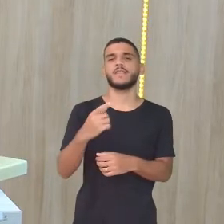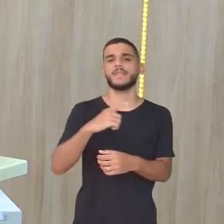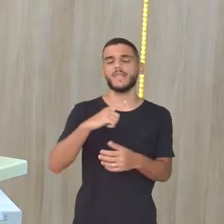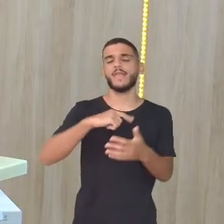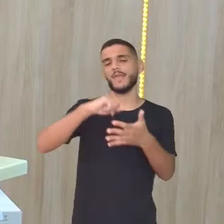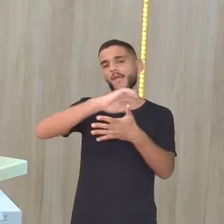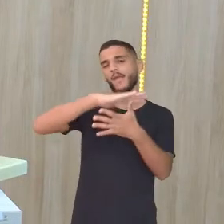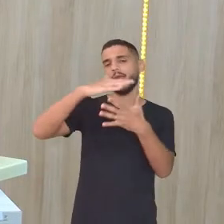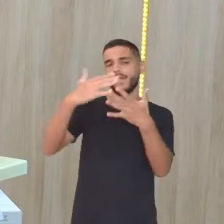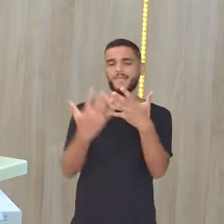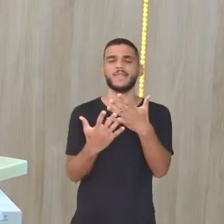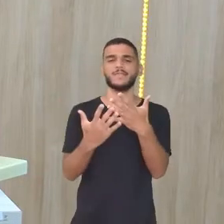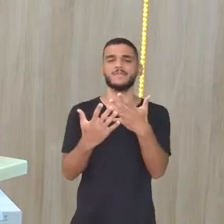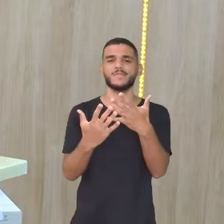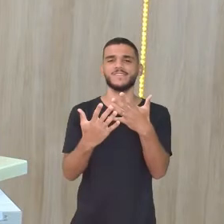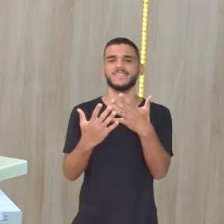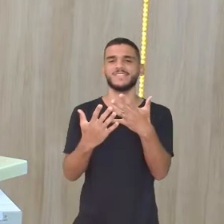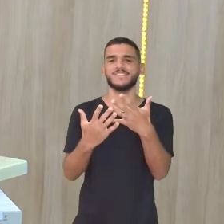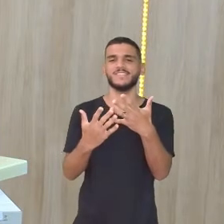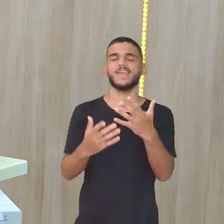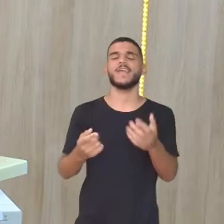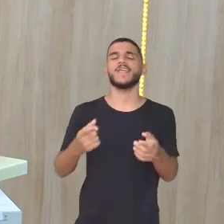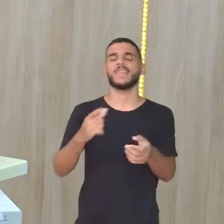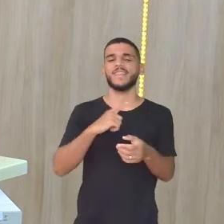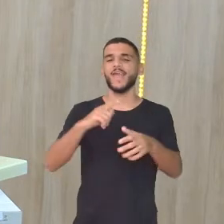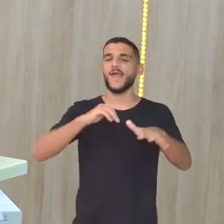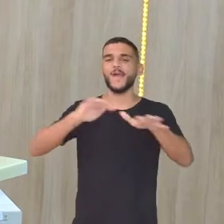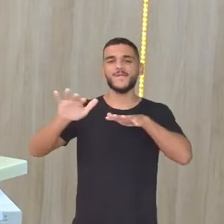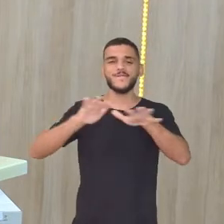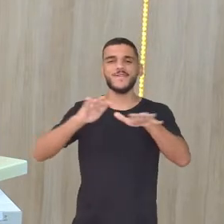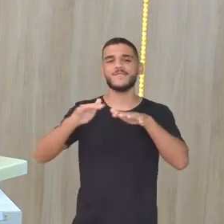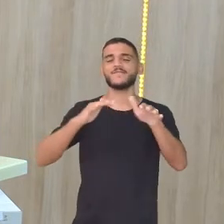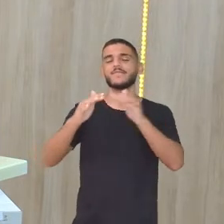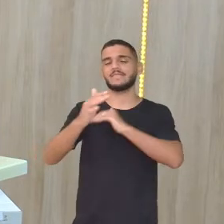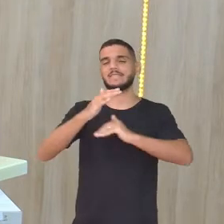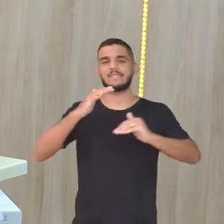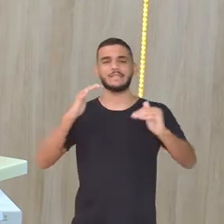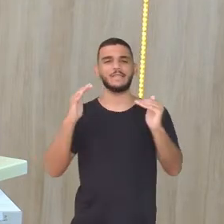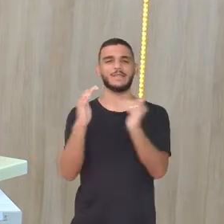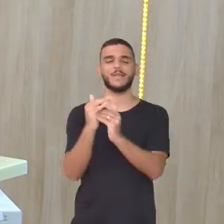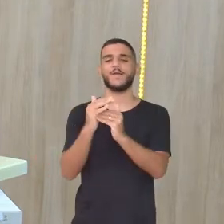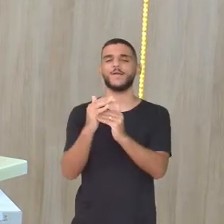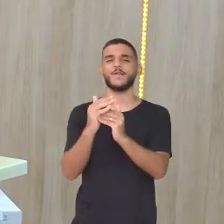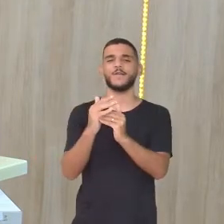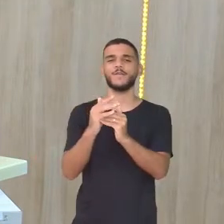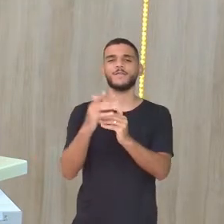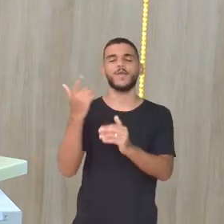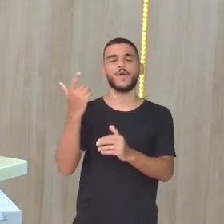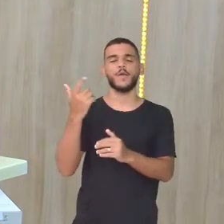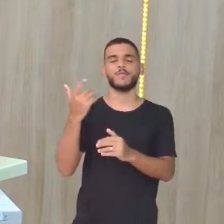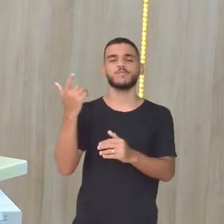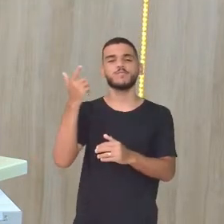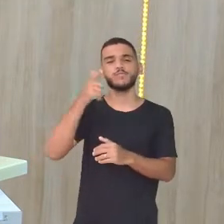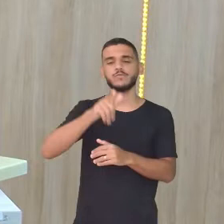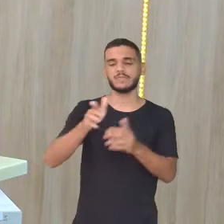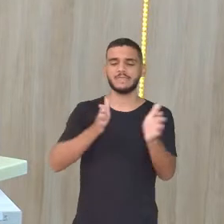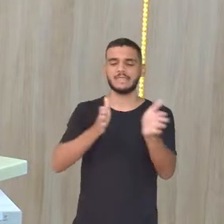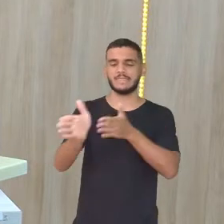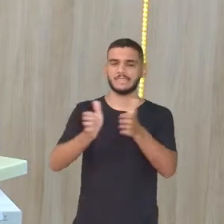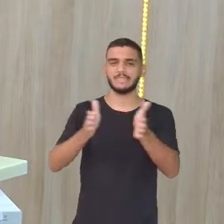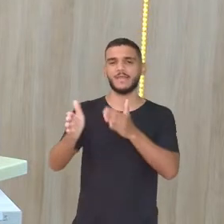brasileira de sinais. Através de todos esses movimentos, a gente vai conseguir, né, chegar para todos,